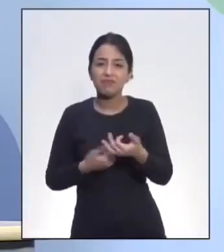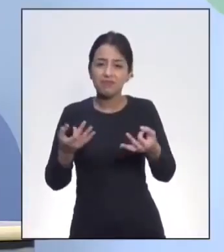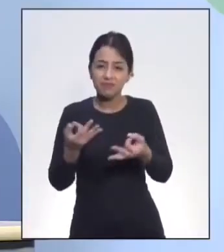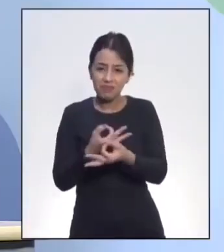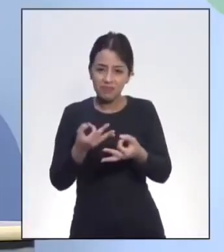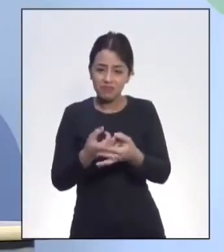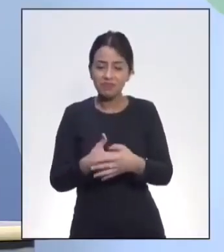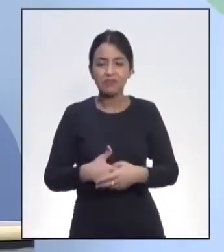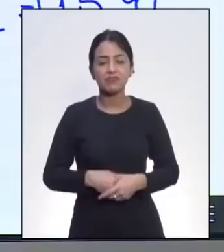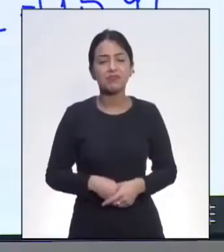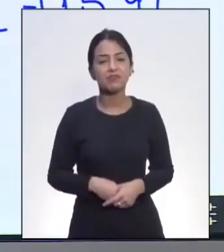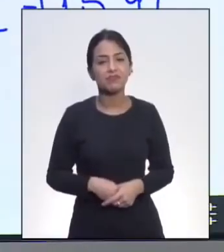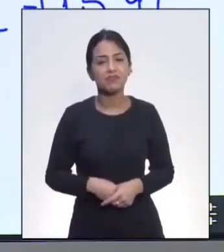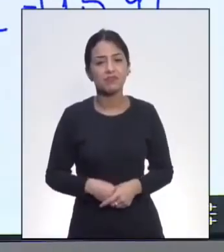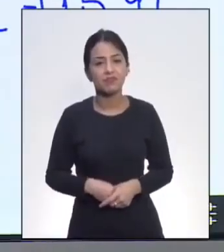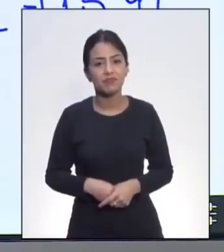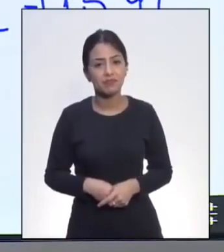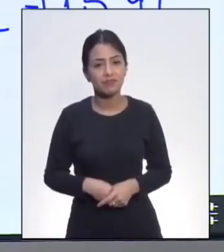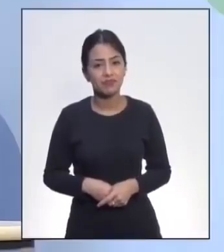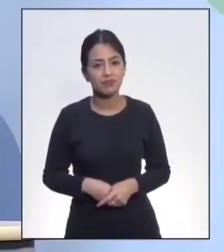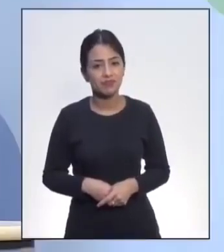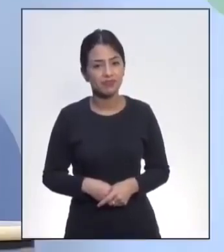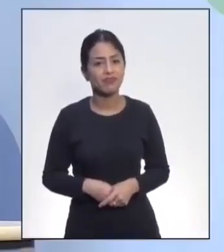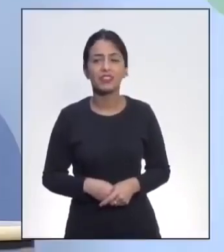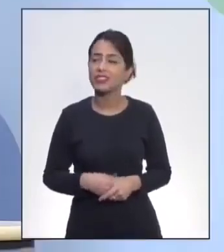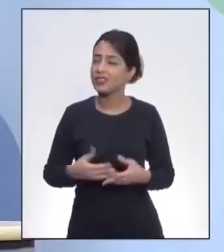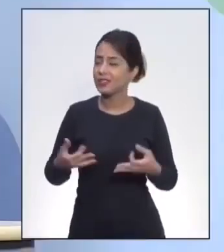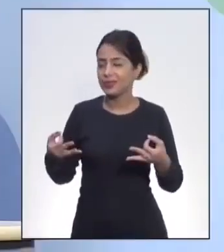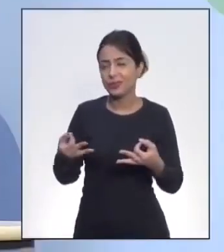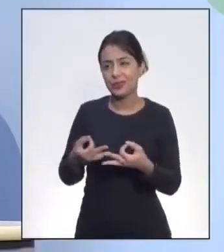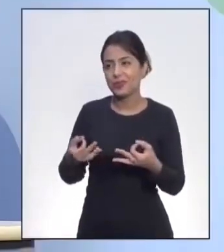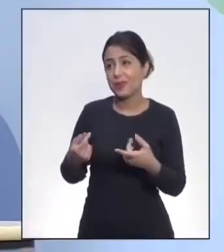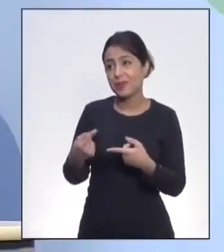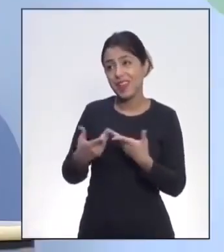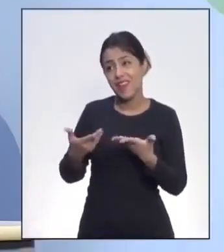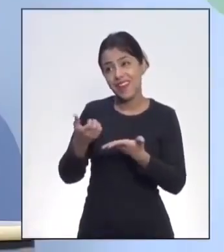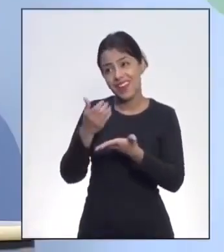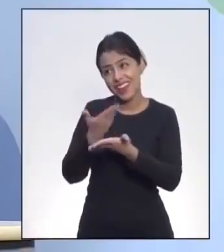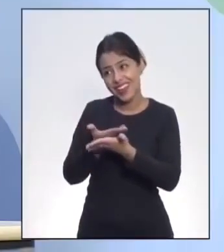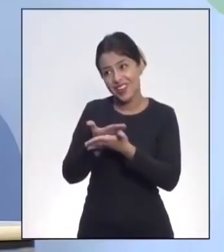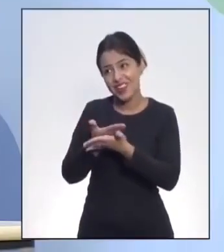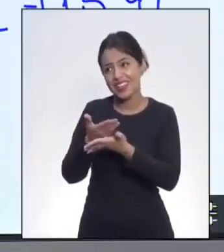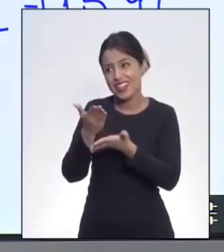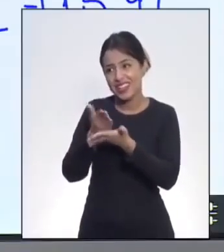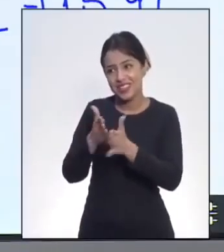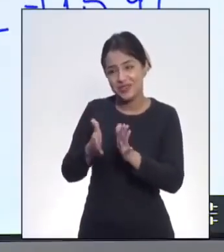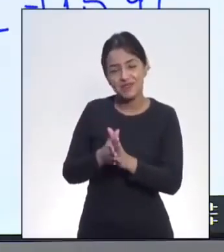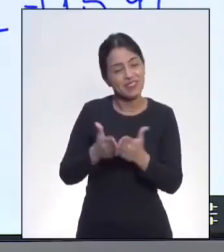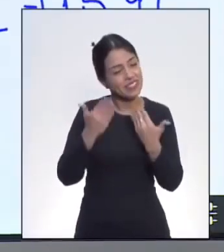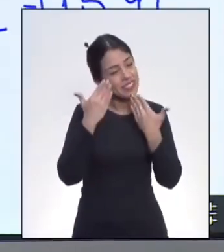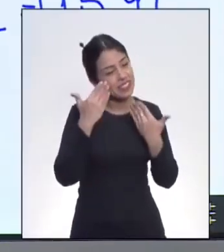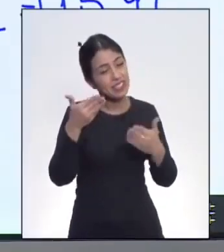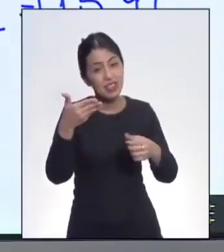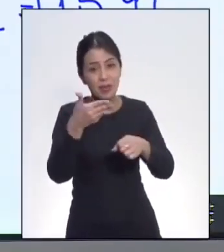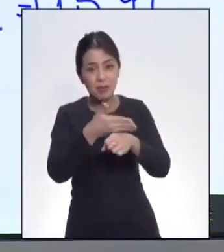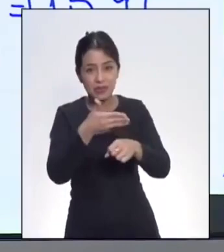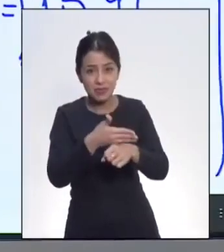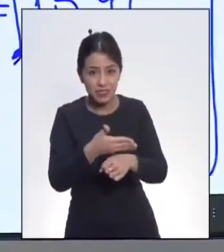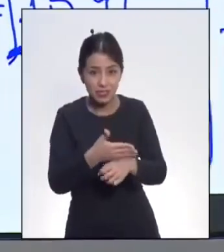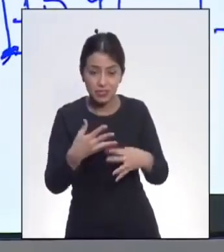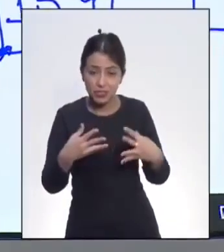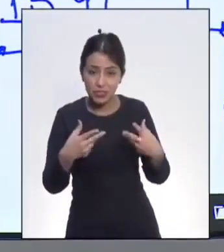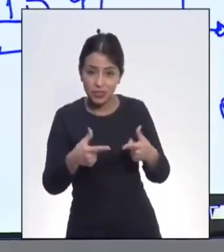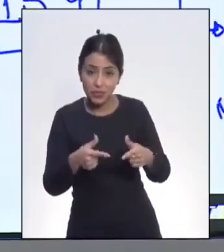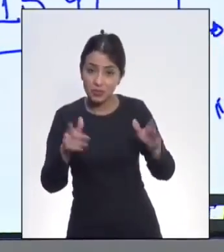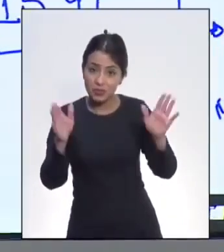perfeito. Tudo bem? Tudo bem, até porque a nossa aula está terminando. É isso Eu aí. agradeço a participação de todos, me despeço de